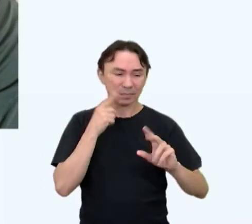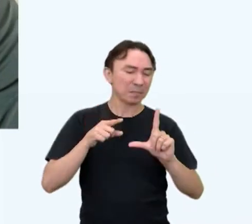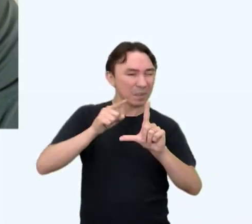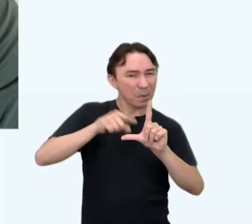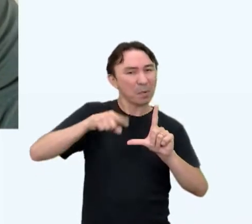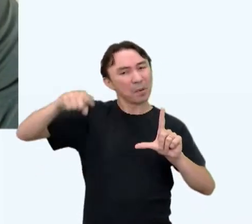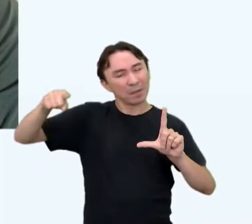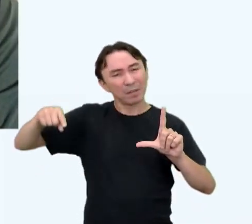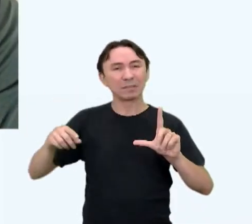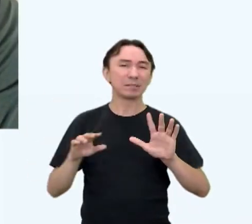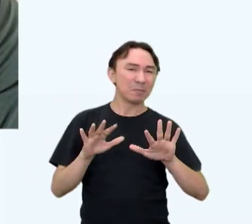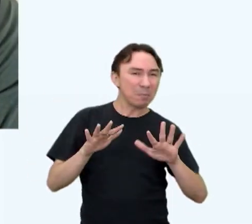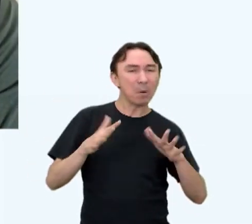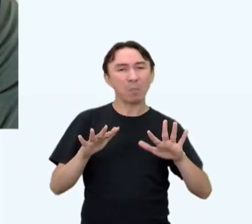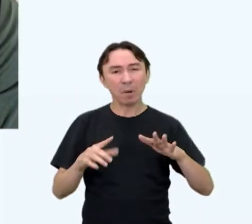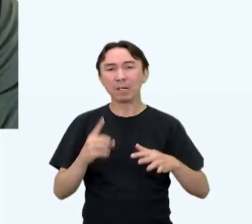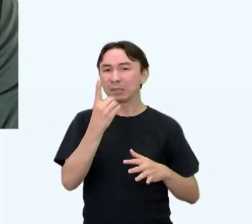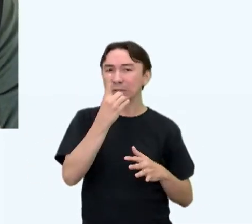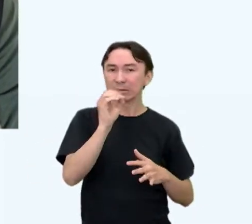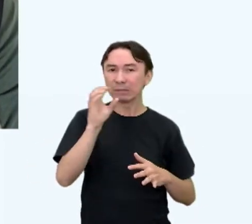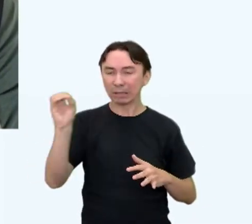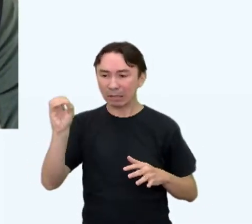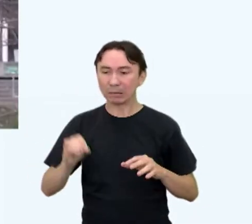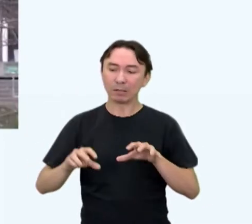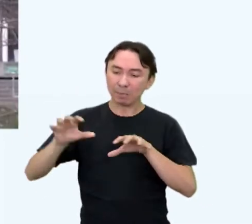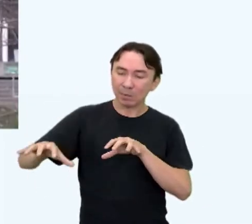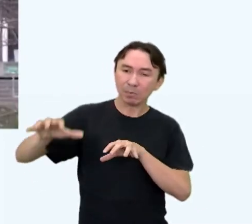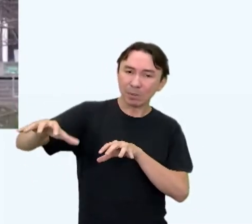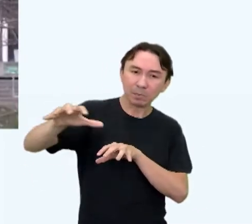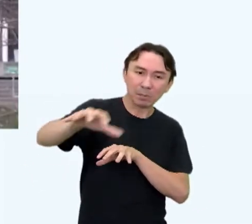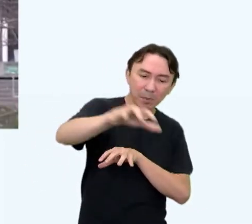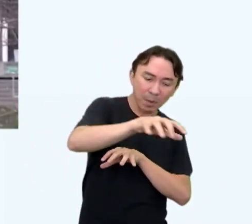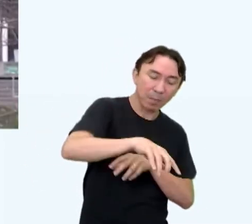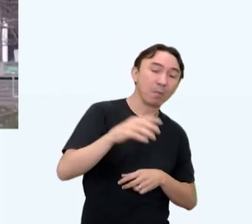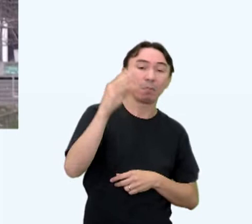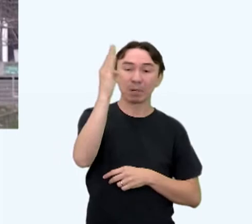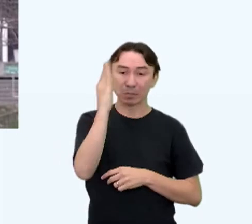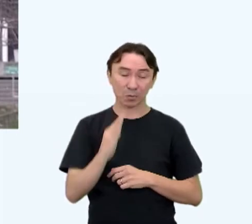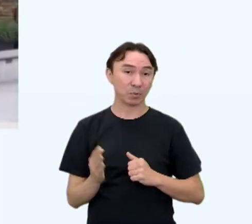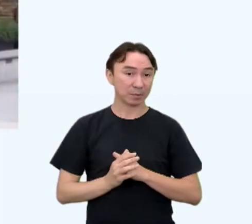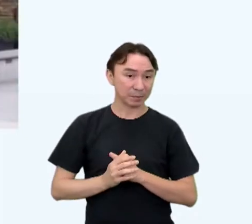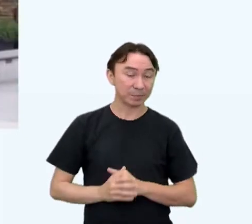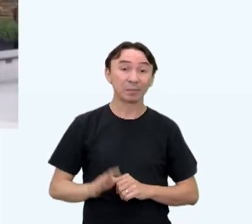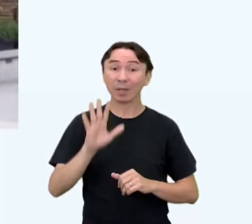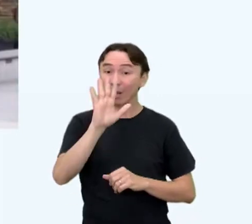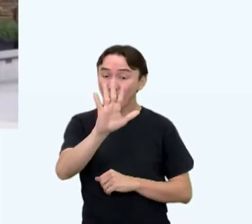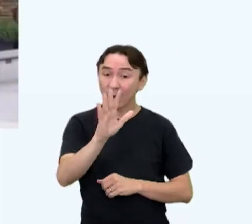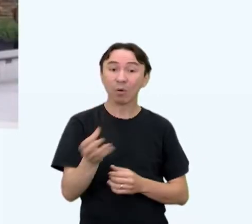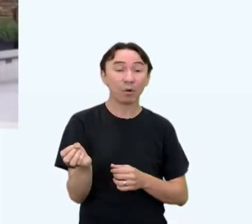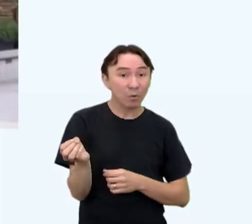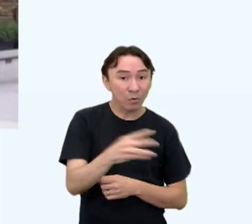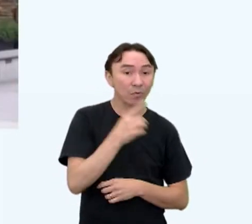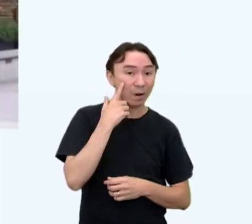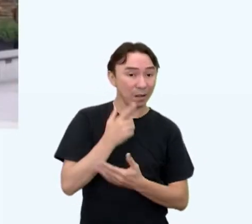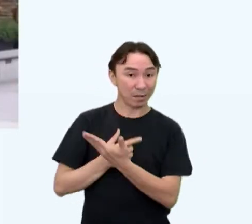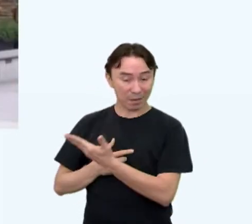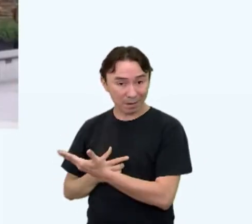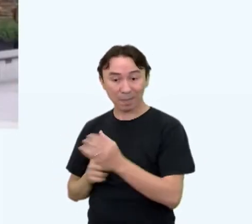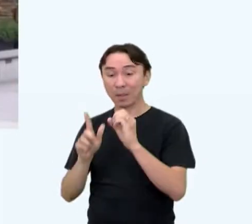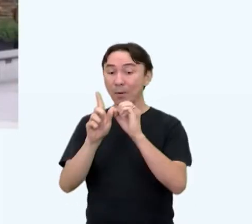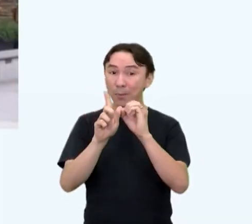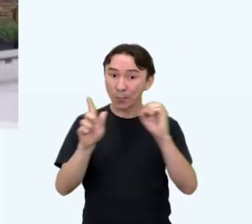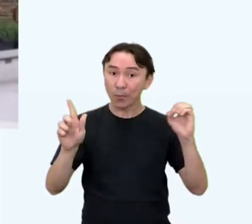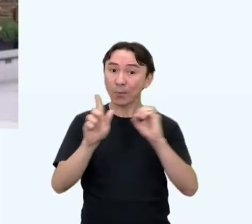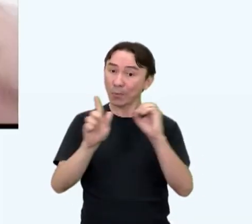de 100 estações, né, espalhadas em todo o Brasil. Uma novidade lançada recentemente pela empresa Google vai